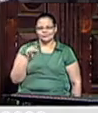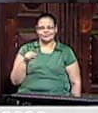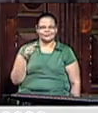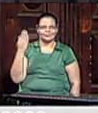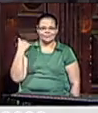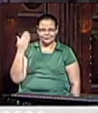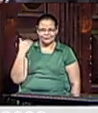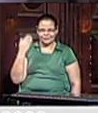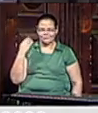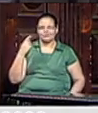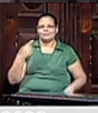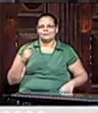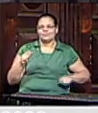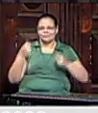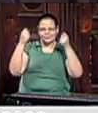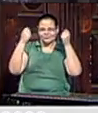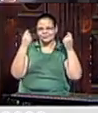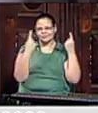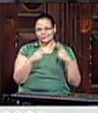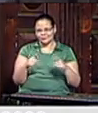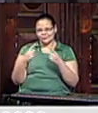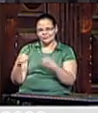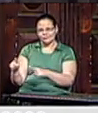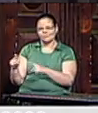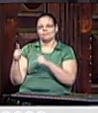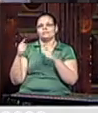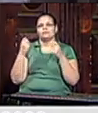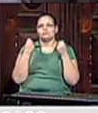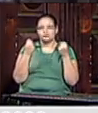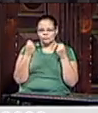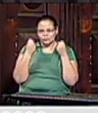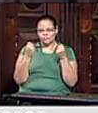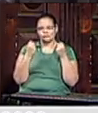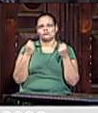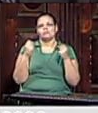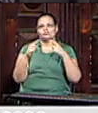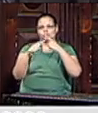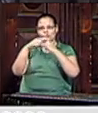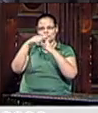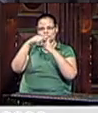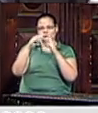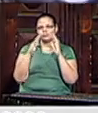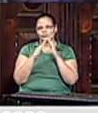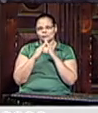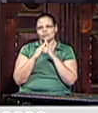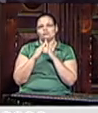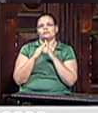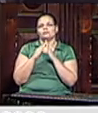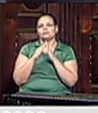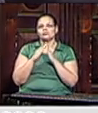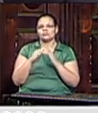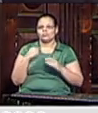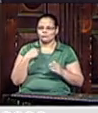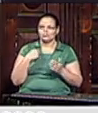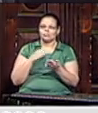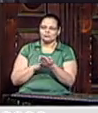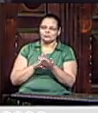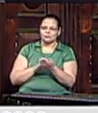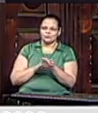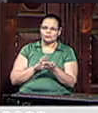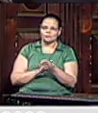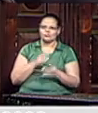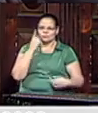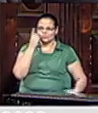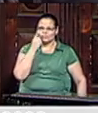rebelou naquela época contra o poder da igreja, eu parabenizo o